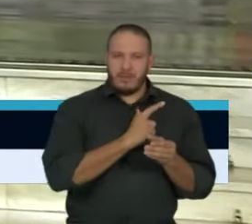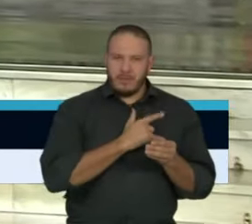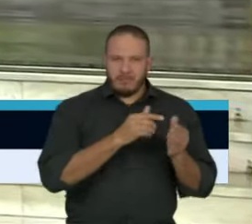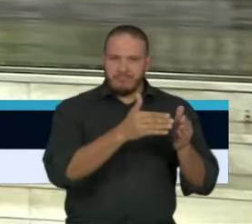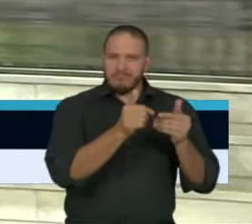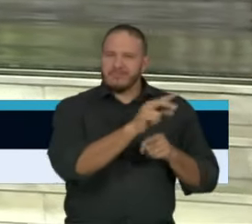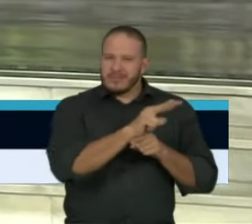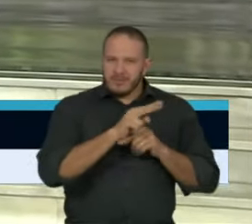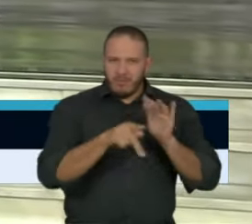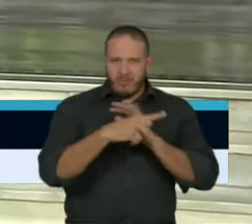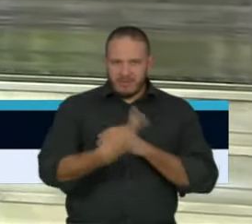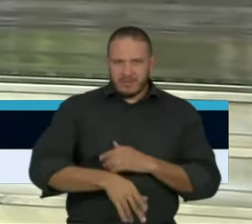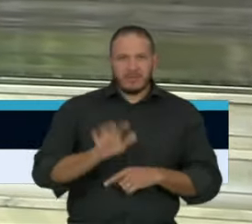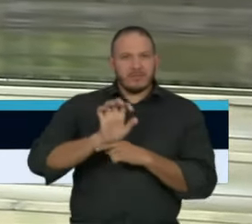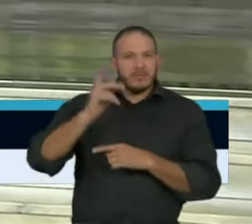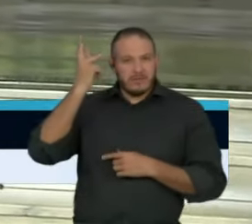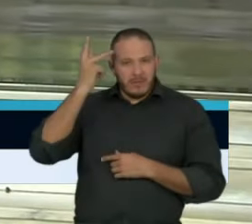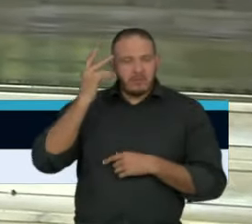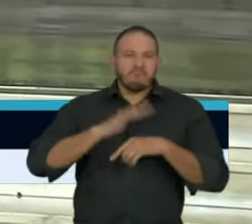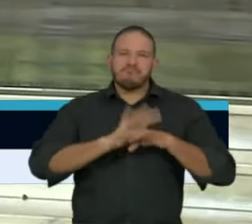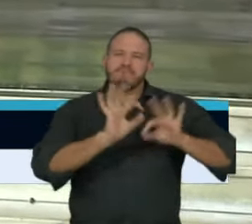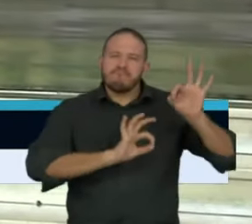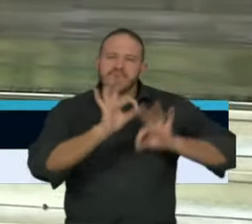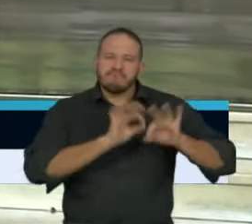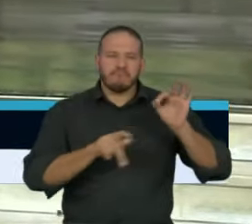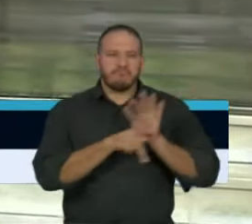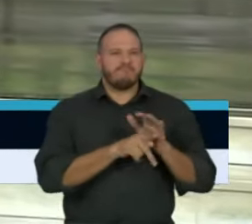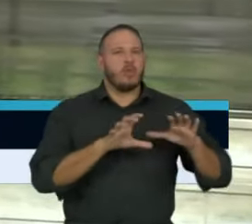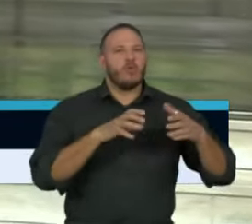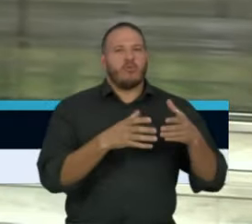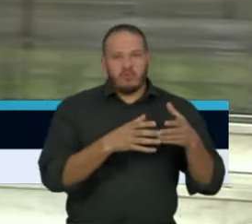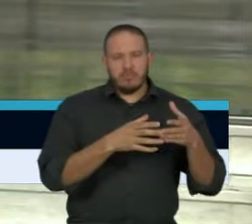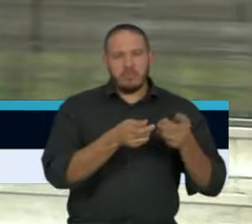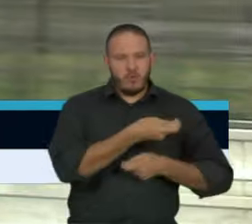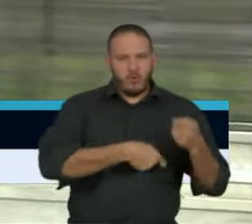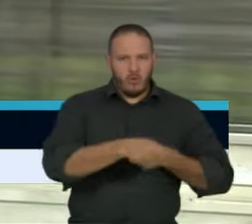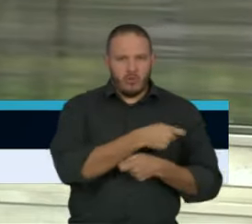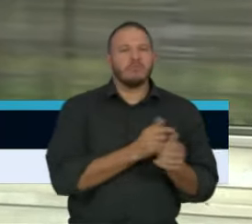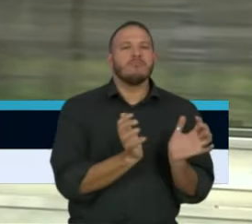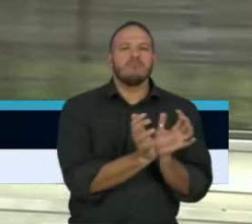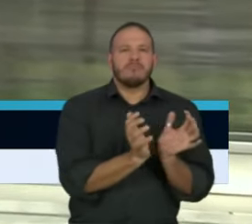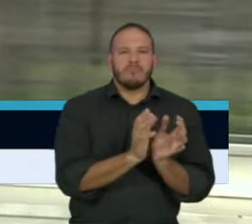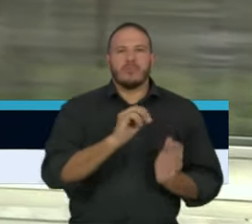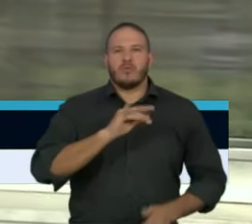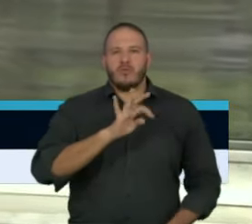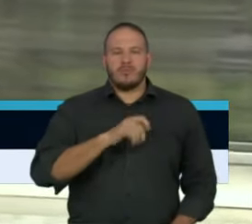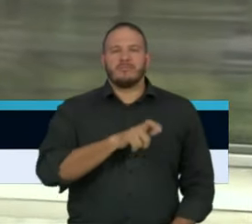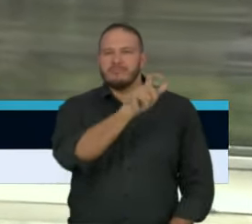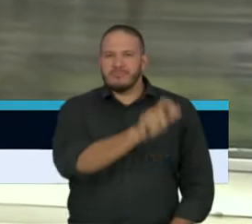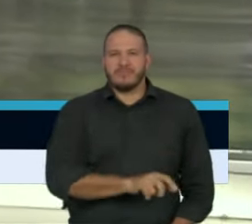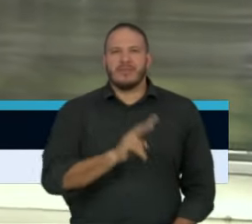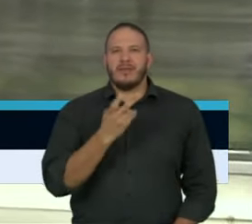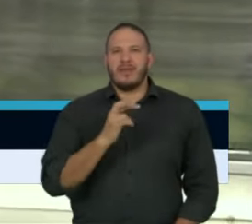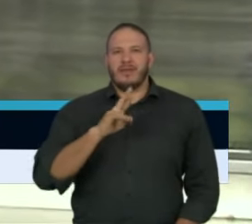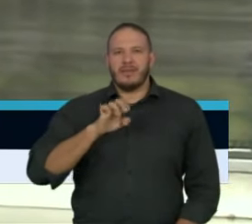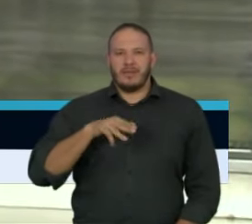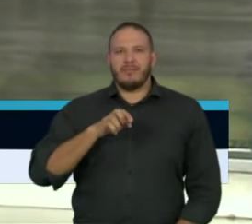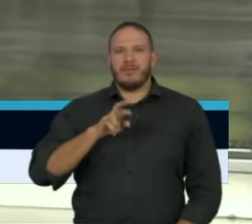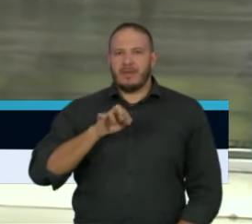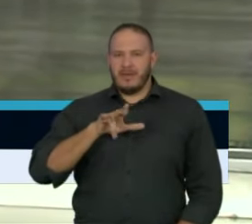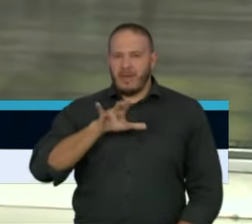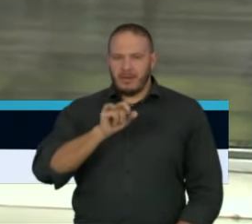de São Paulo, são desenhados por uma equipe econômica, um comitê, do qual o Henrique Meirelles, nosso secretário da Fazenda, faz parte, ao lado